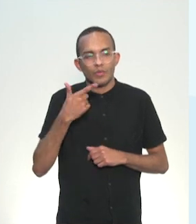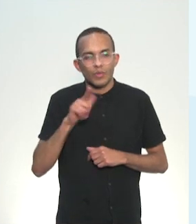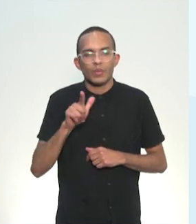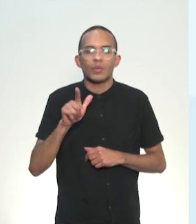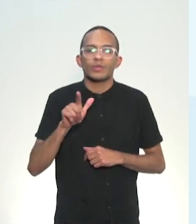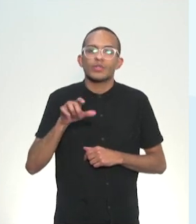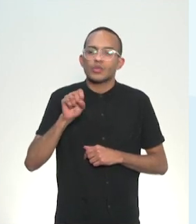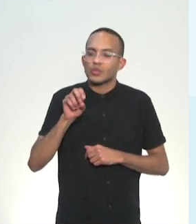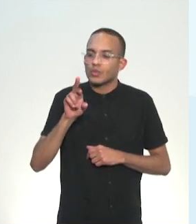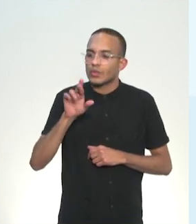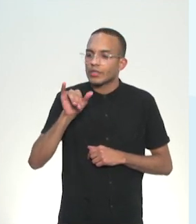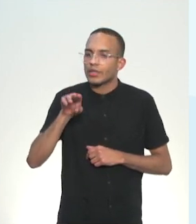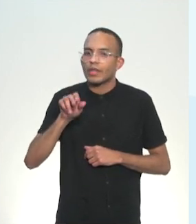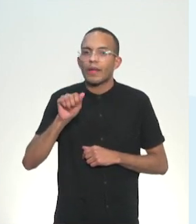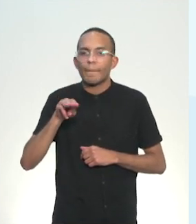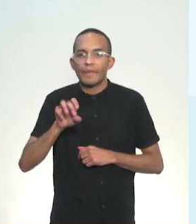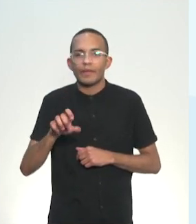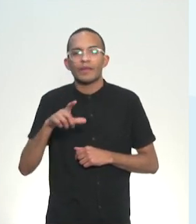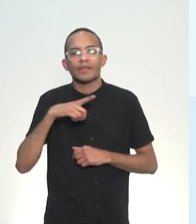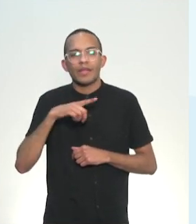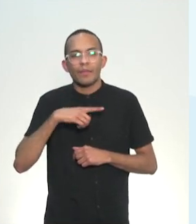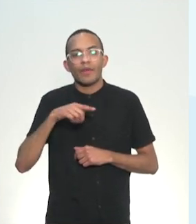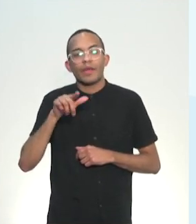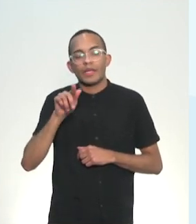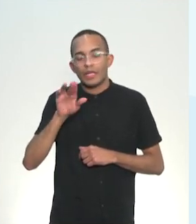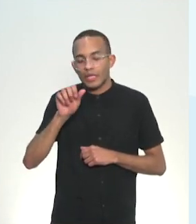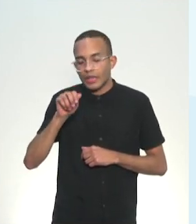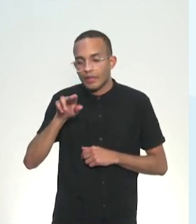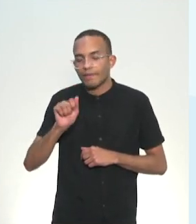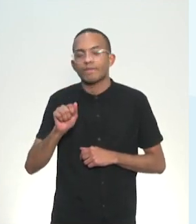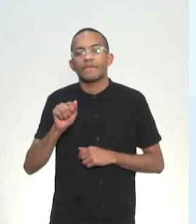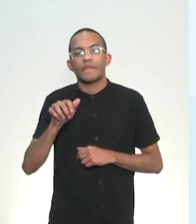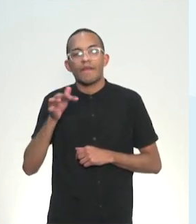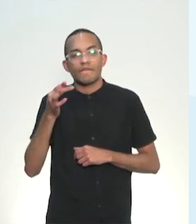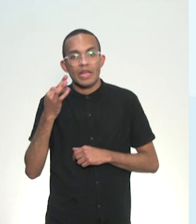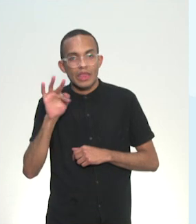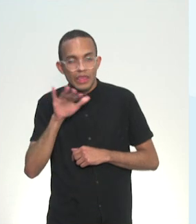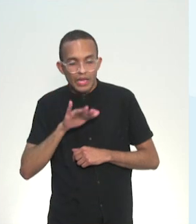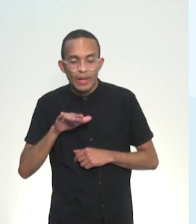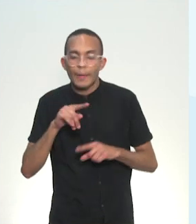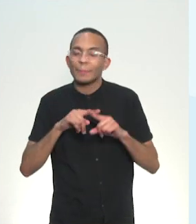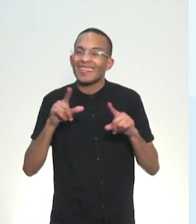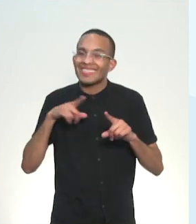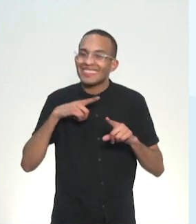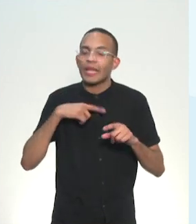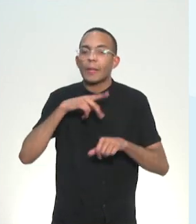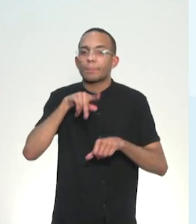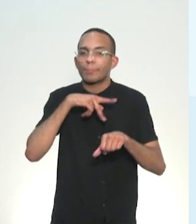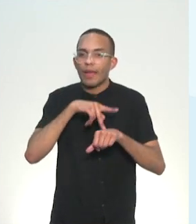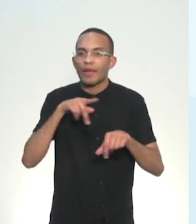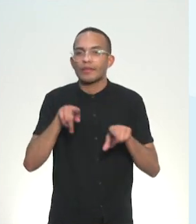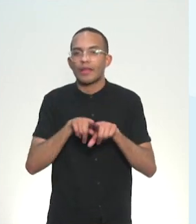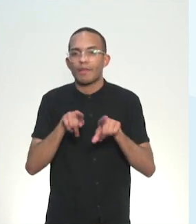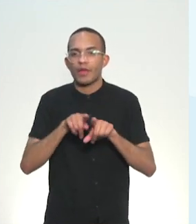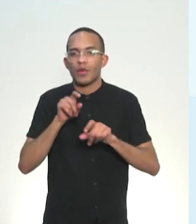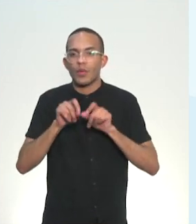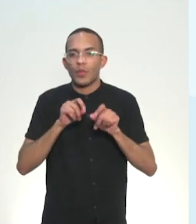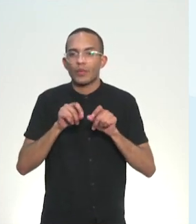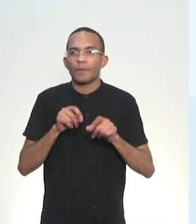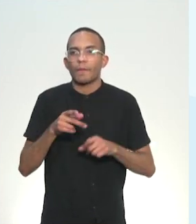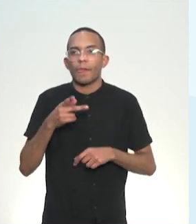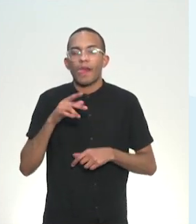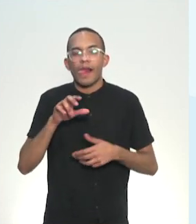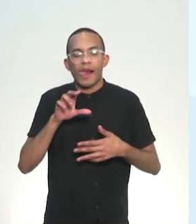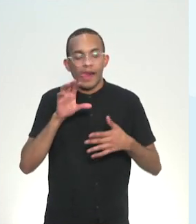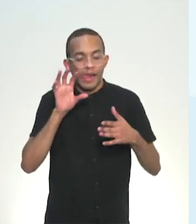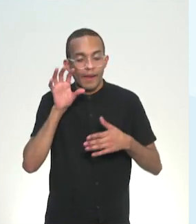o Suriname, e nós temos a Guiana Francesa, né, que é um departamento francês, mas nós temos países aqui, que na